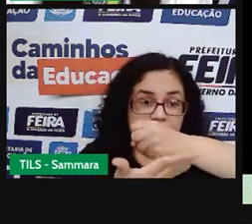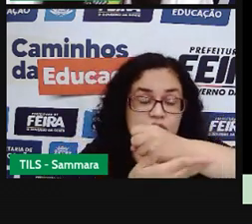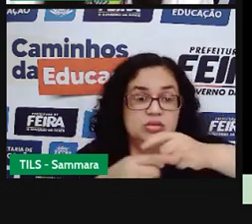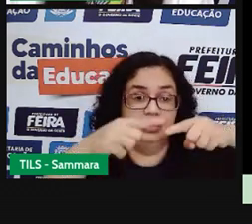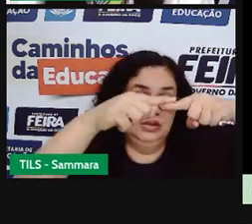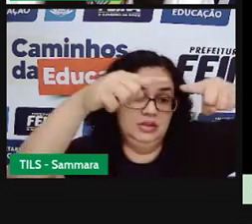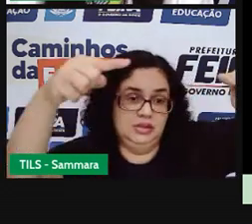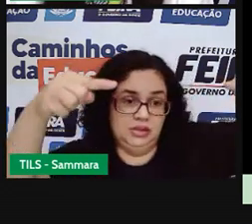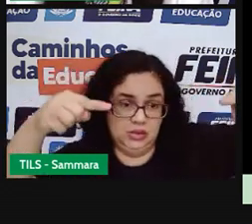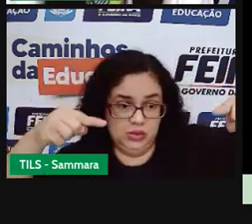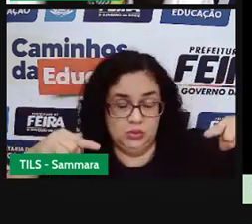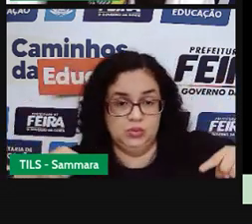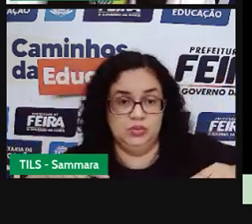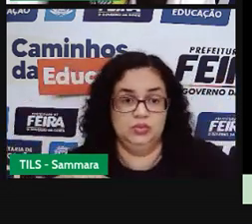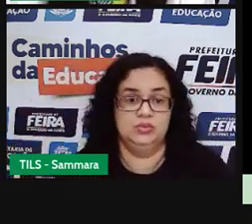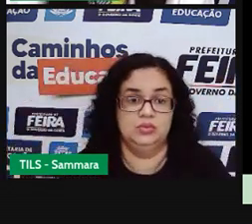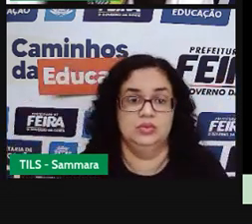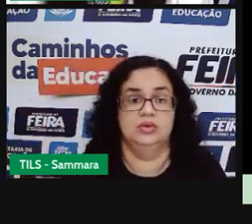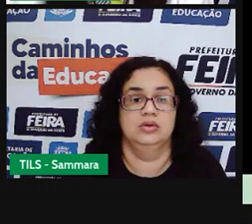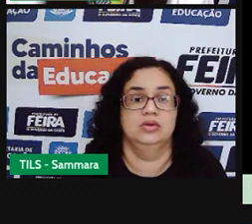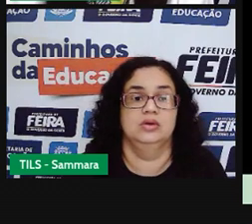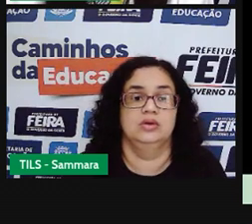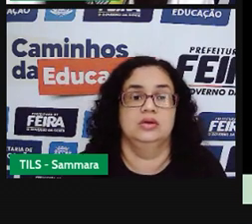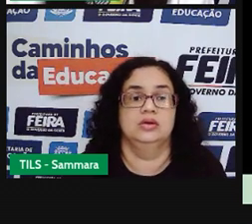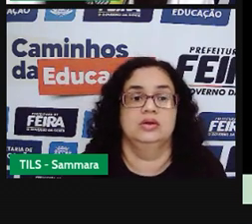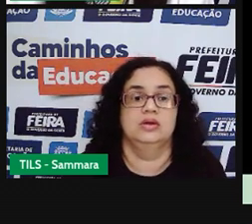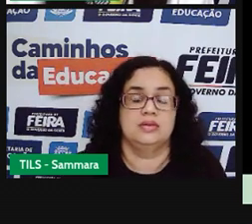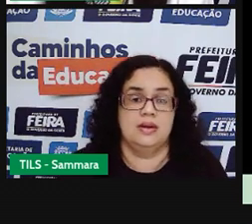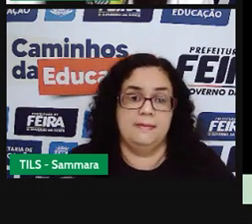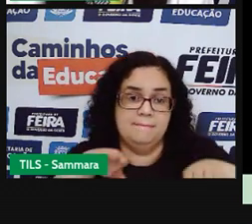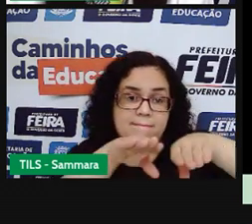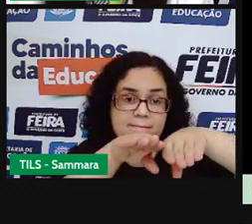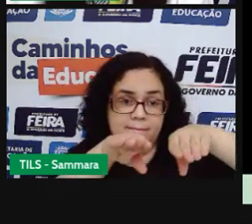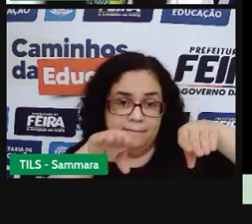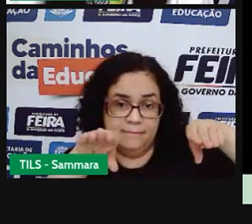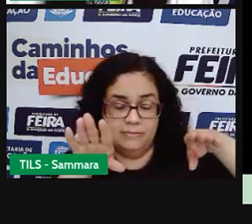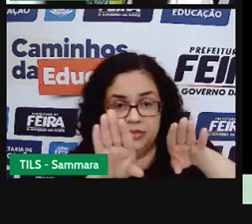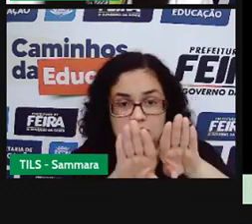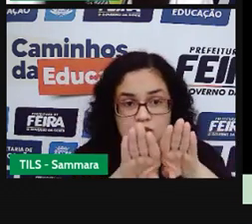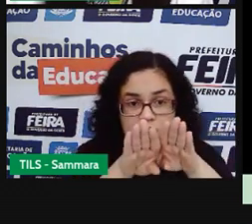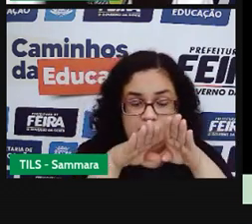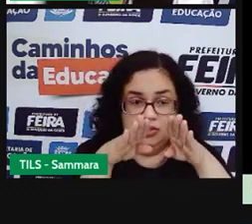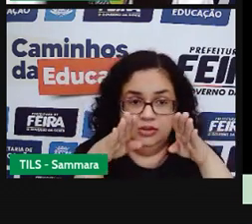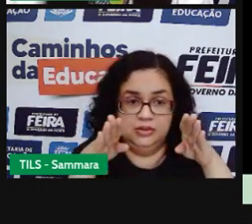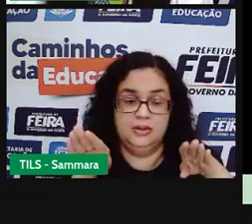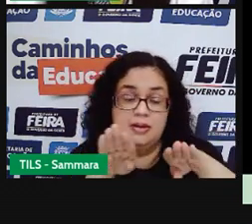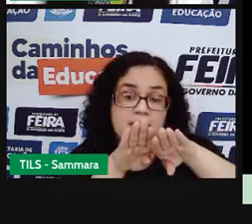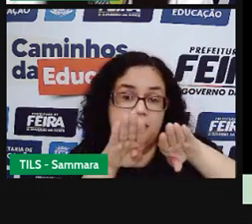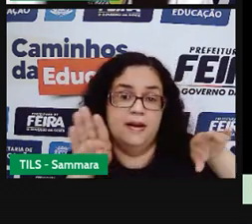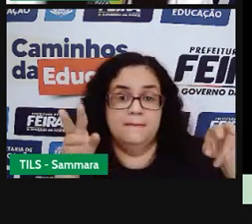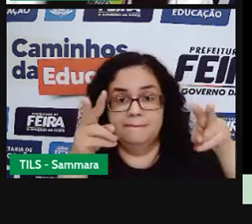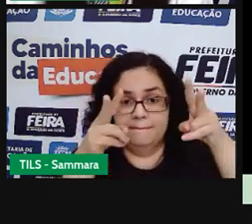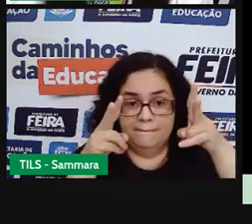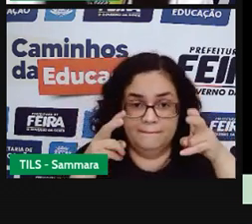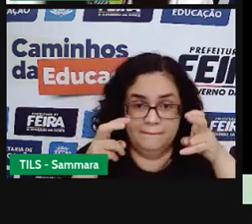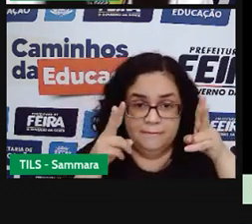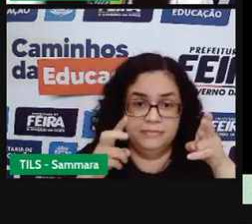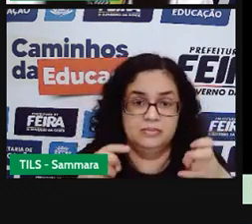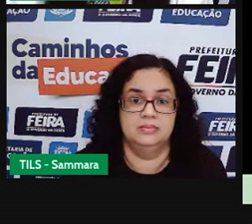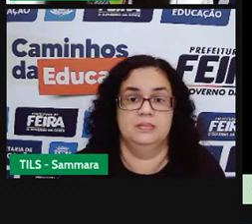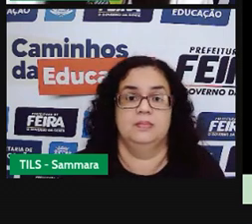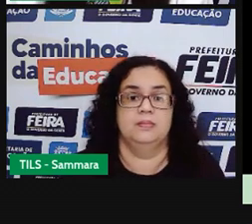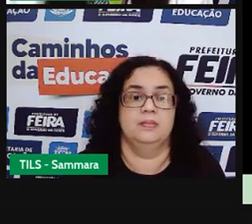planificada no dela é aberta nós percebemos apresentação de dois tipos de figuras planas